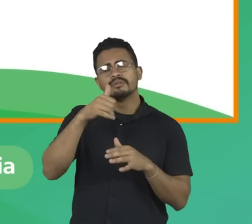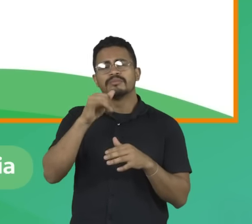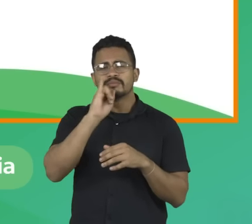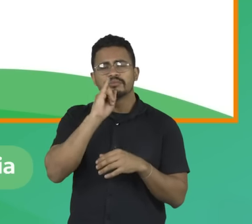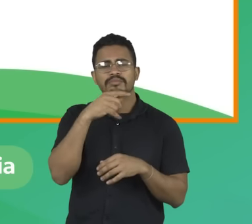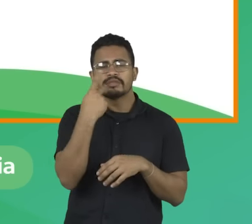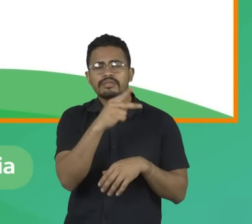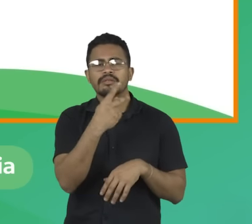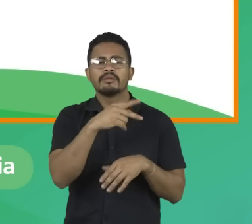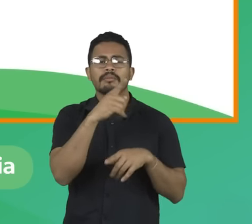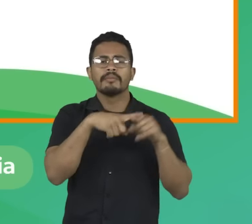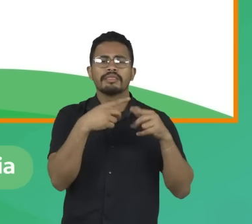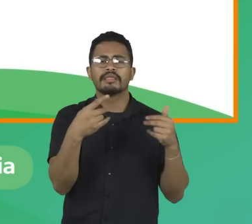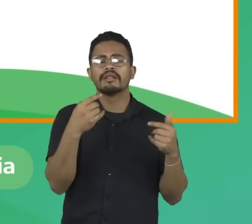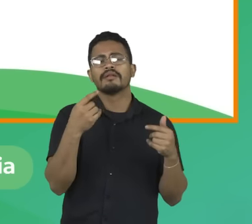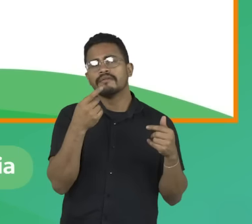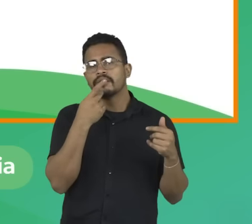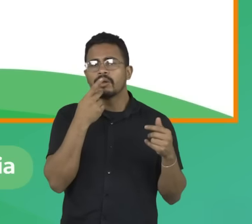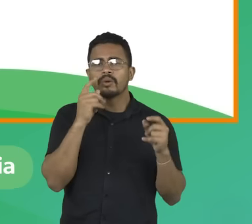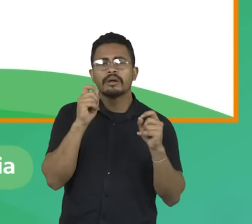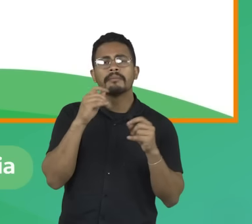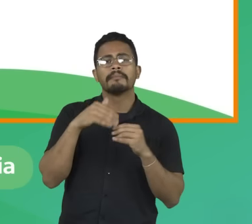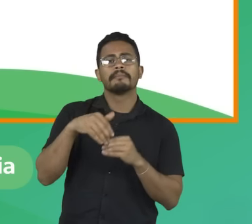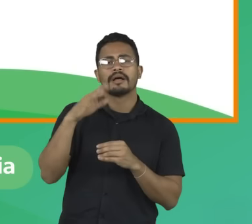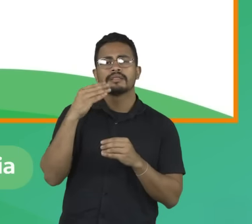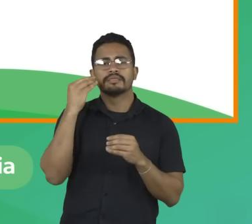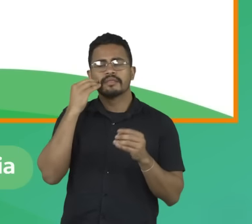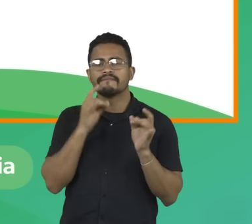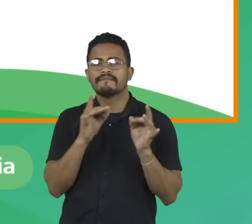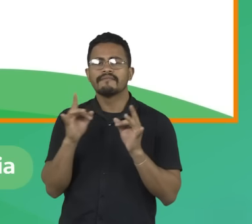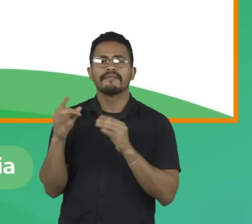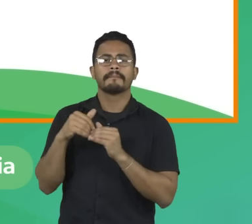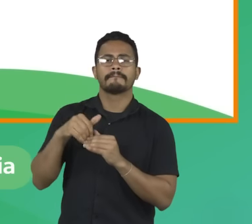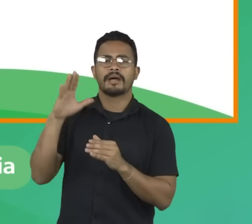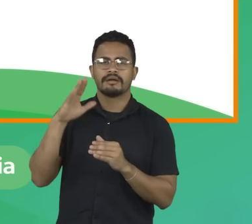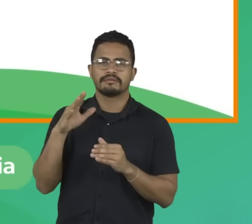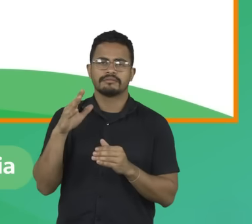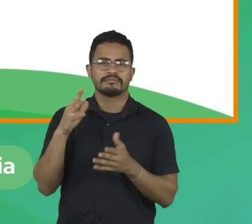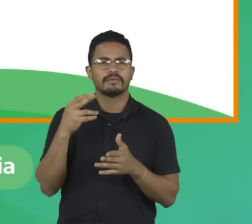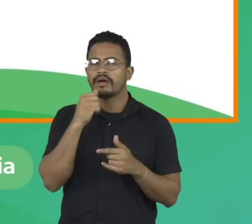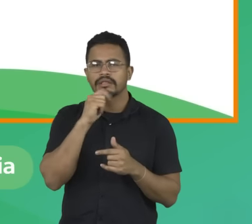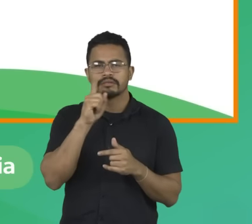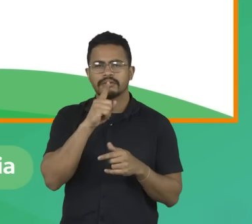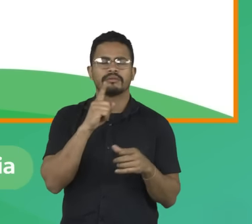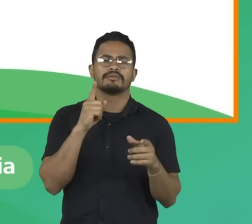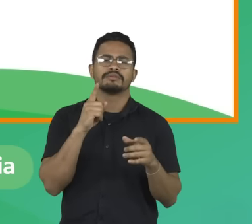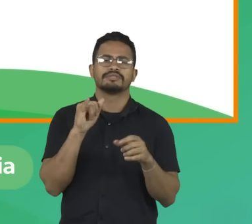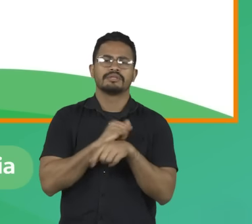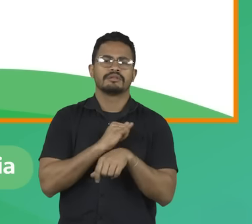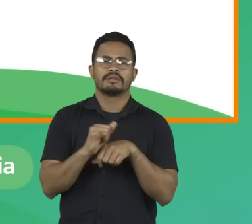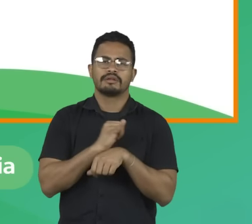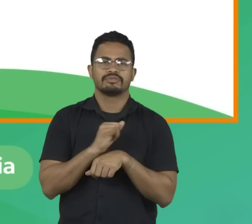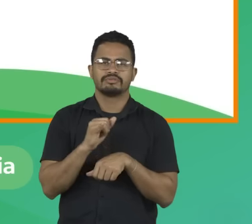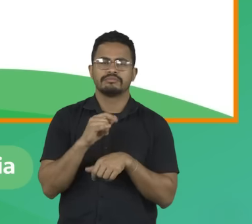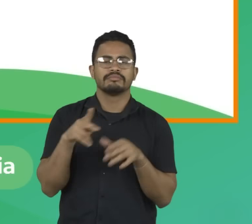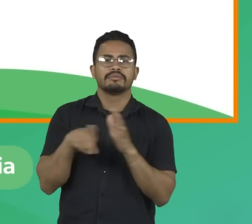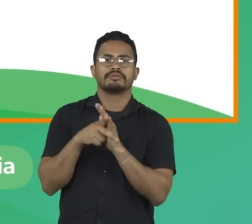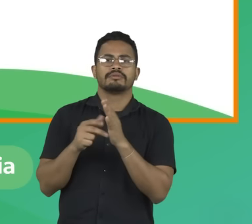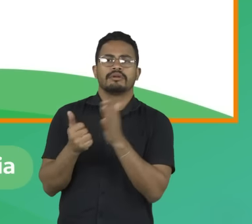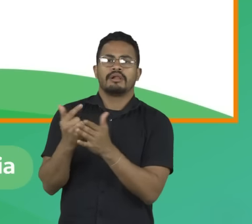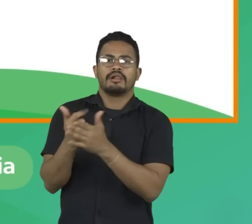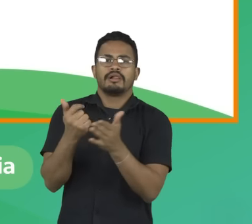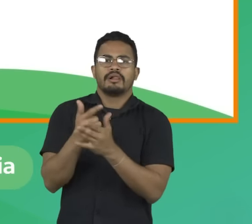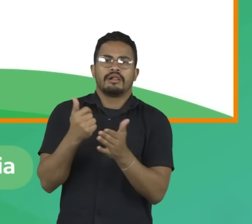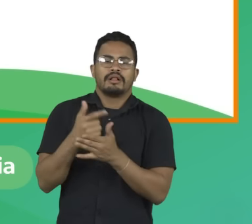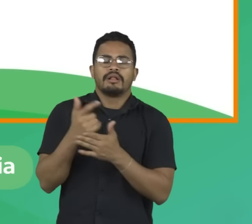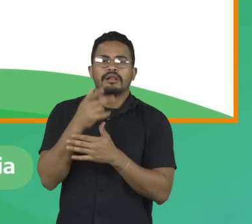o argumento de aumentar o fluxo de vendas. Então ainda não era a estratégia consumista agressiva que veio se tornar ainda